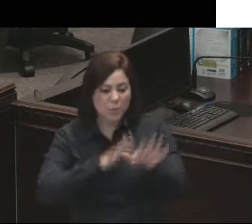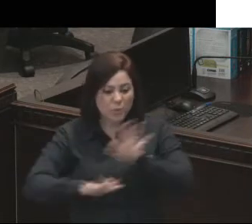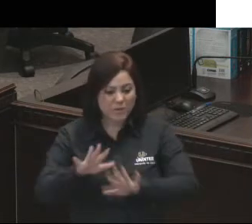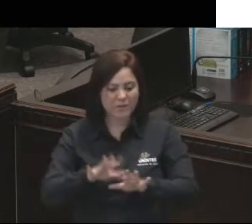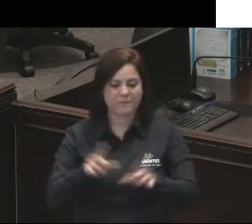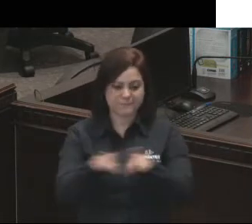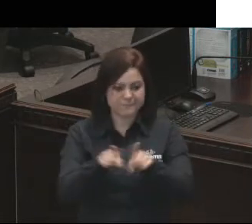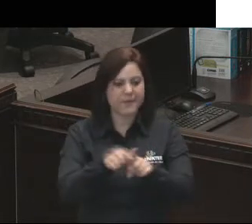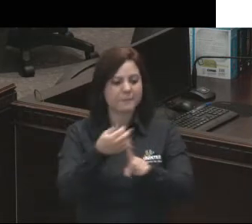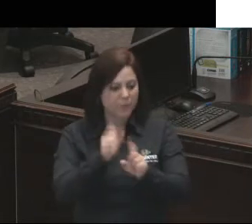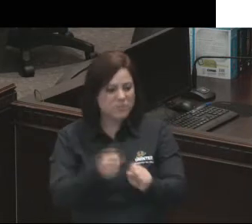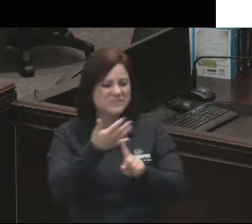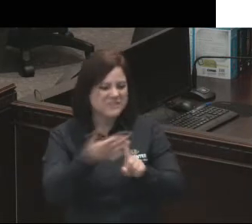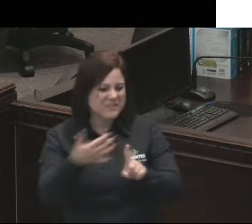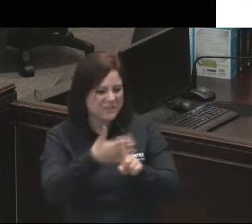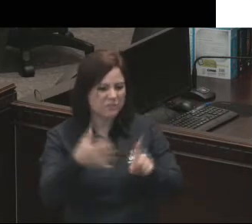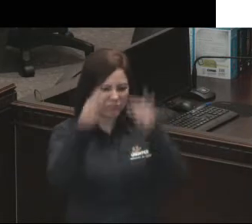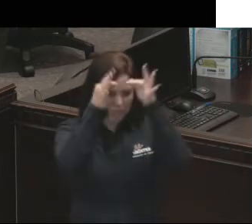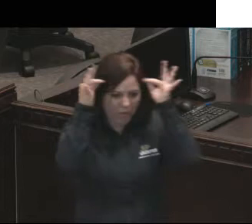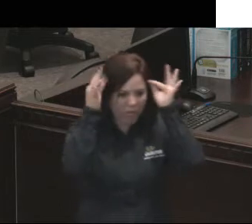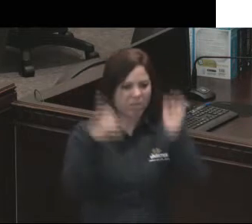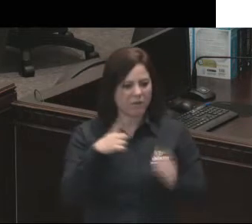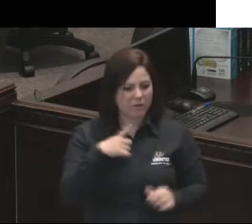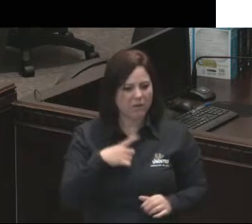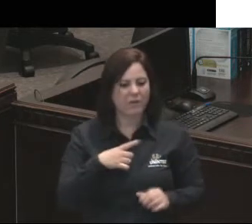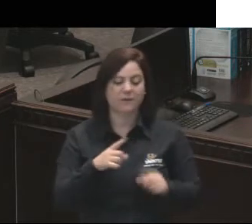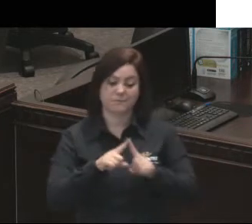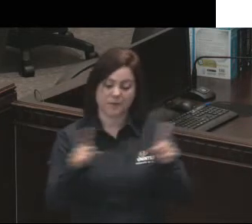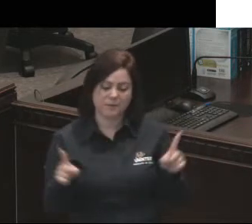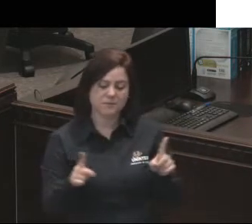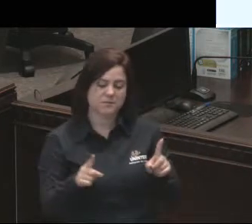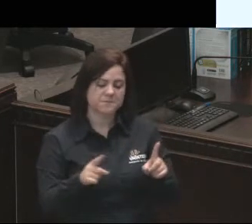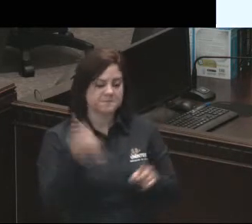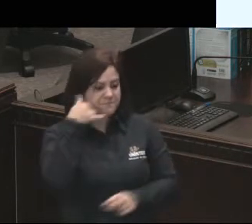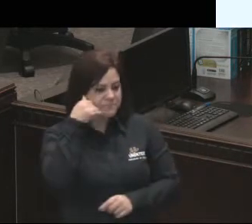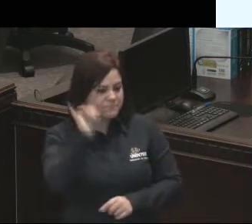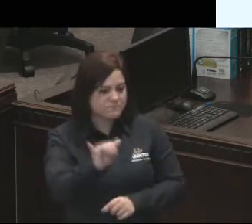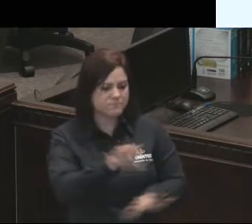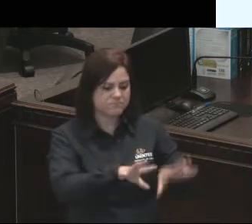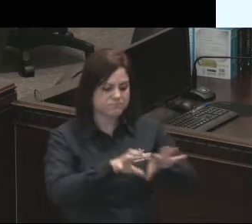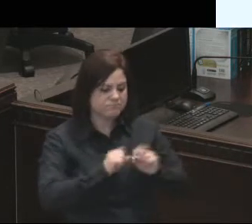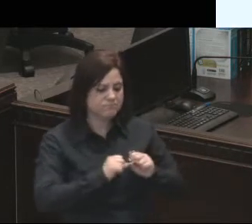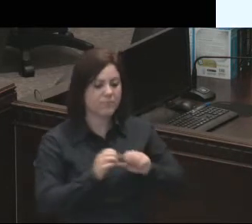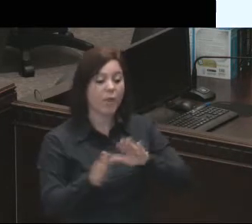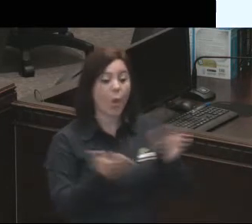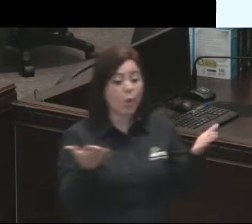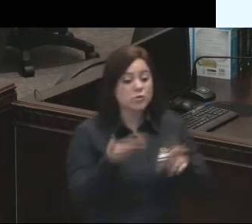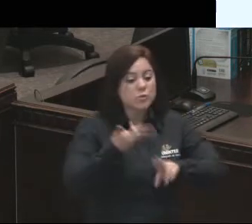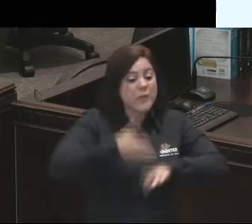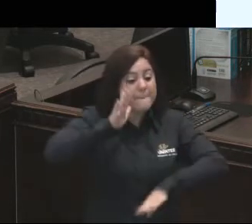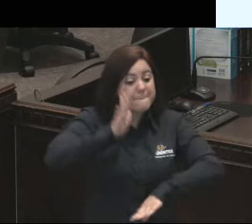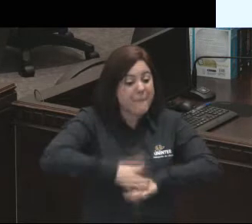rapidamente, tem um antídoto, né, para essa intoxicação. Então, hoje são mais usados o organofosforados